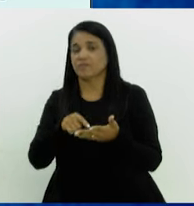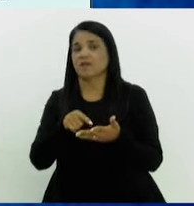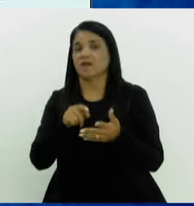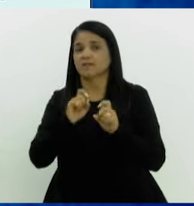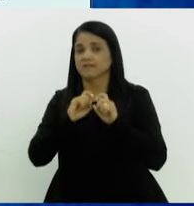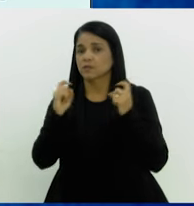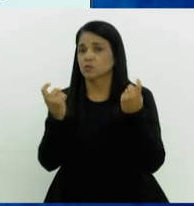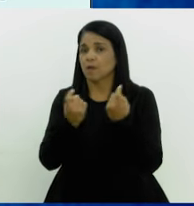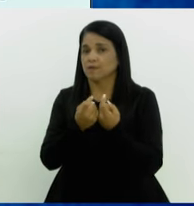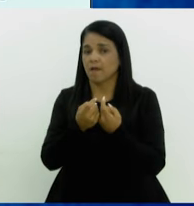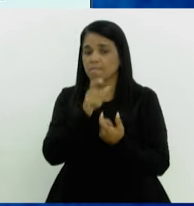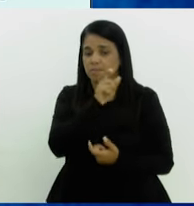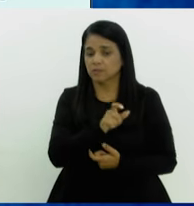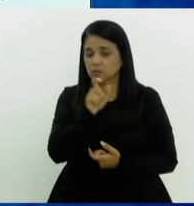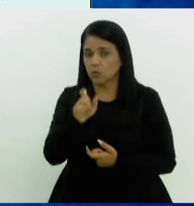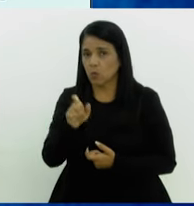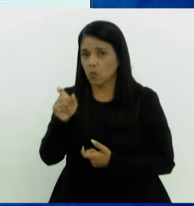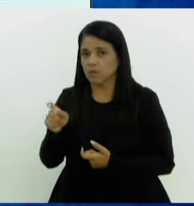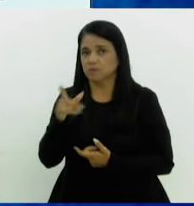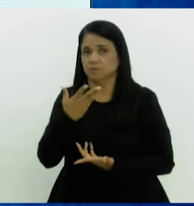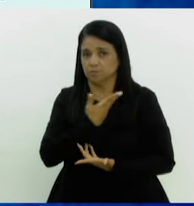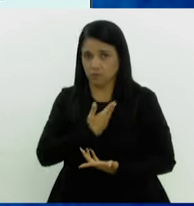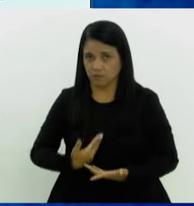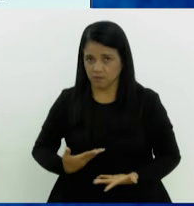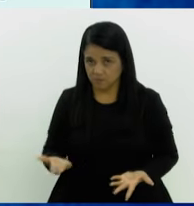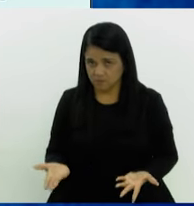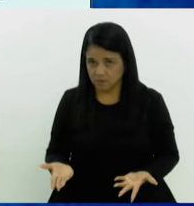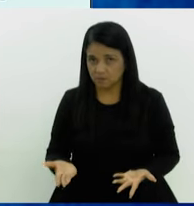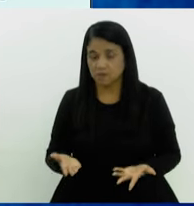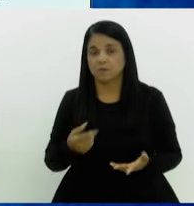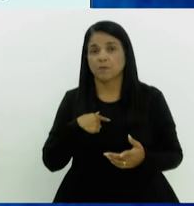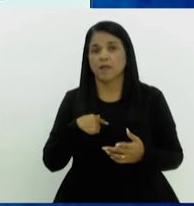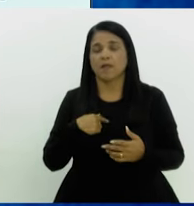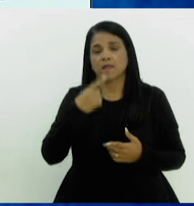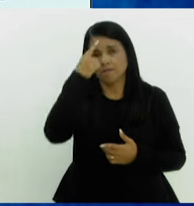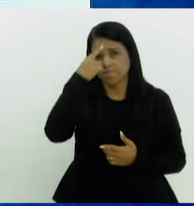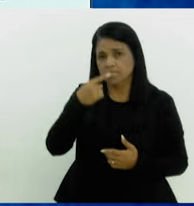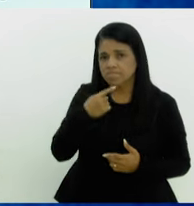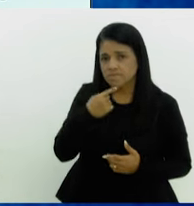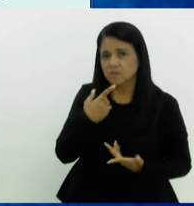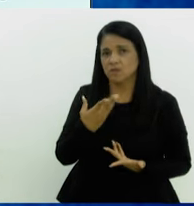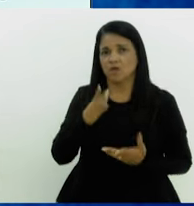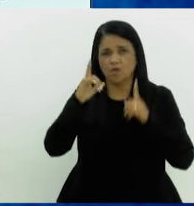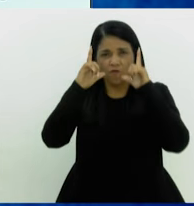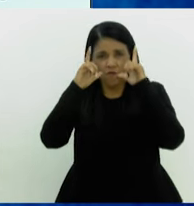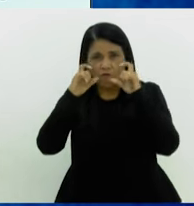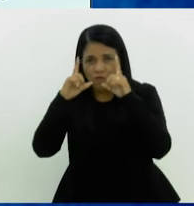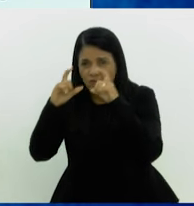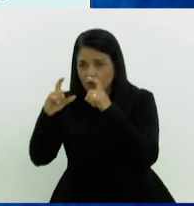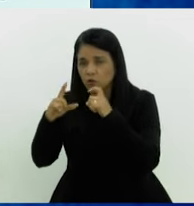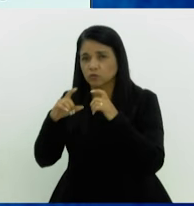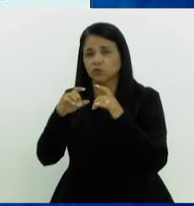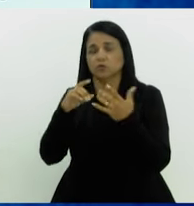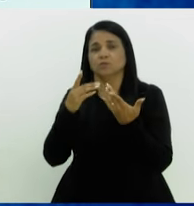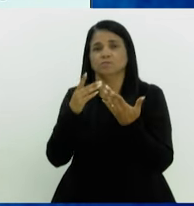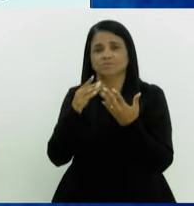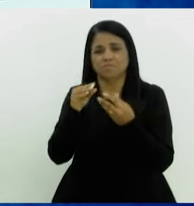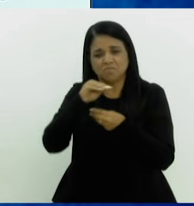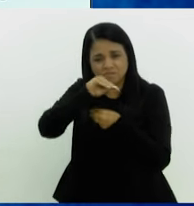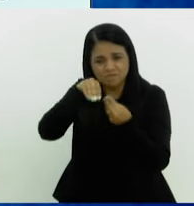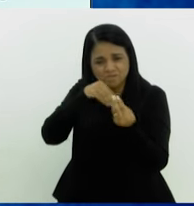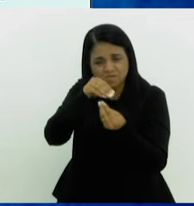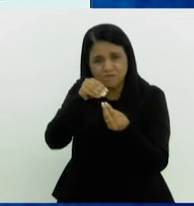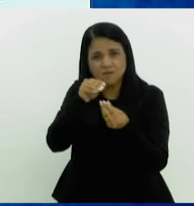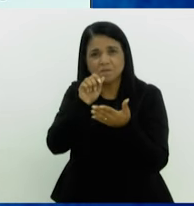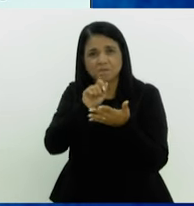públicas imagens e desenhos de Photoshop que são depreciativos e sexualizados da mulher também são